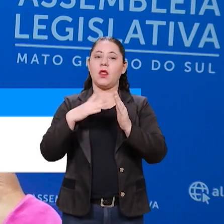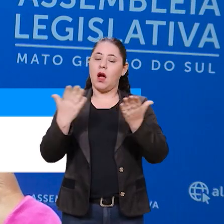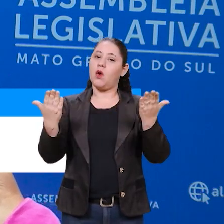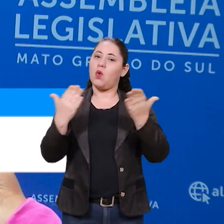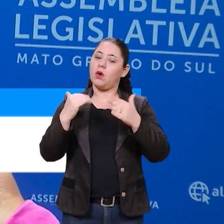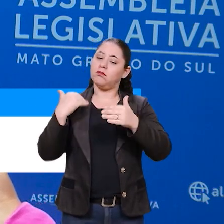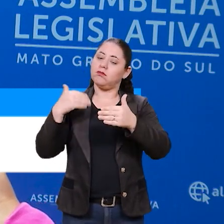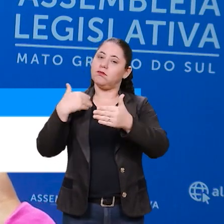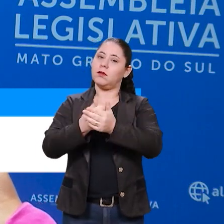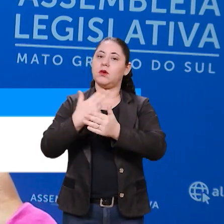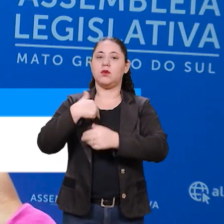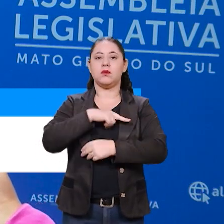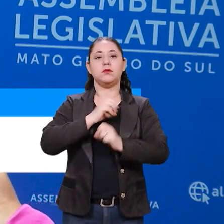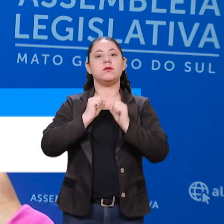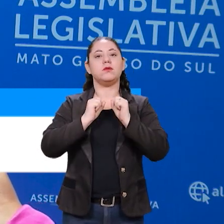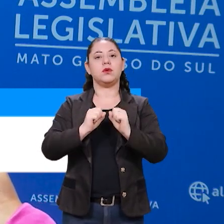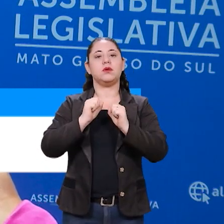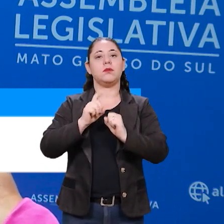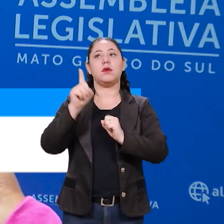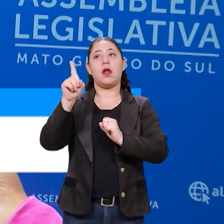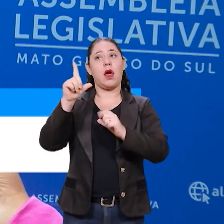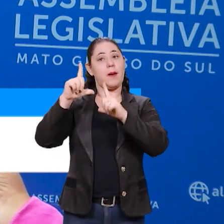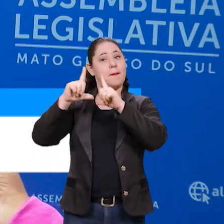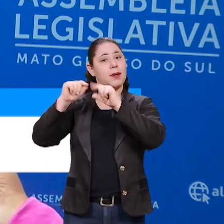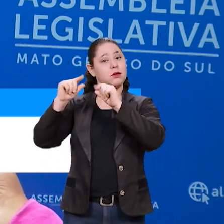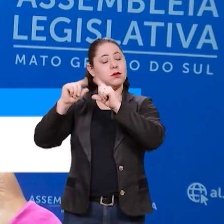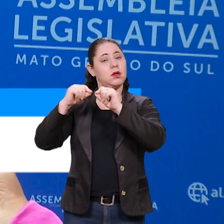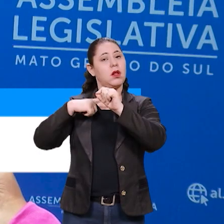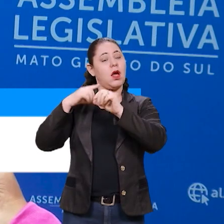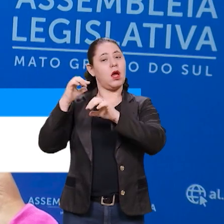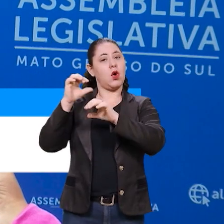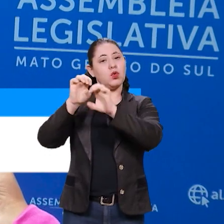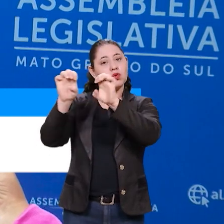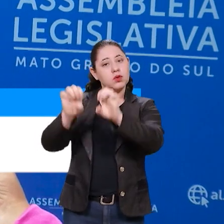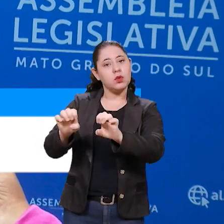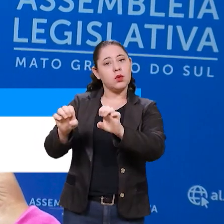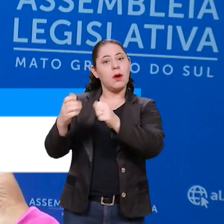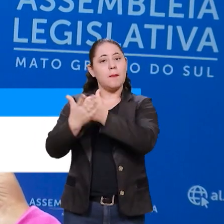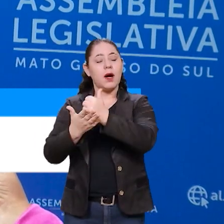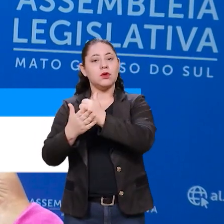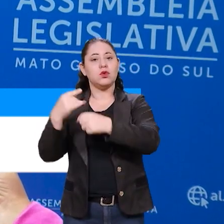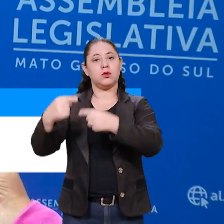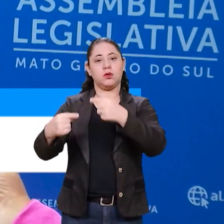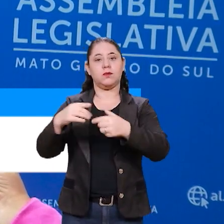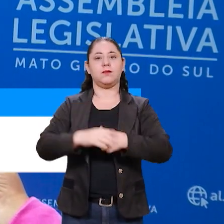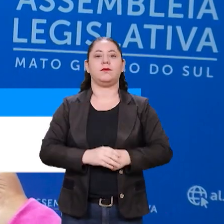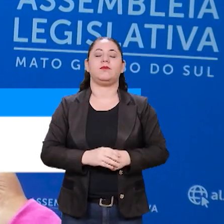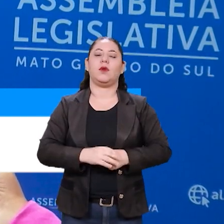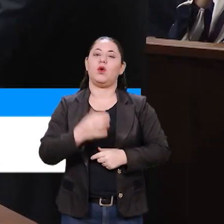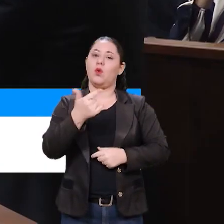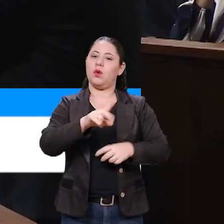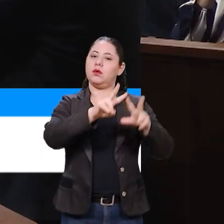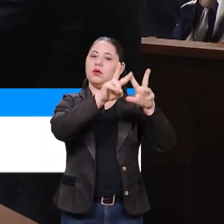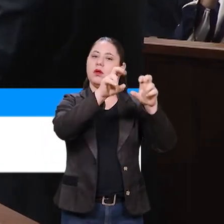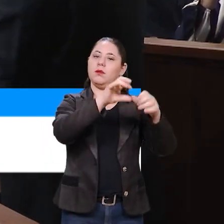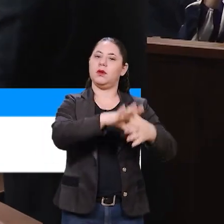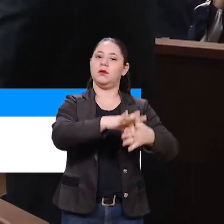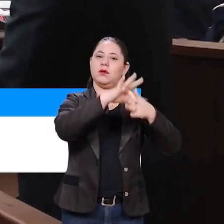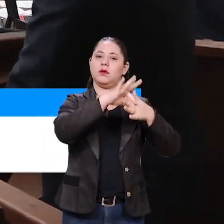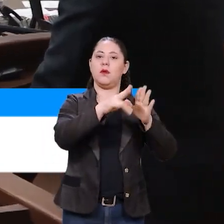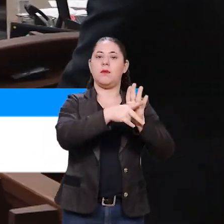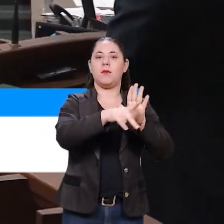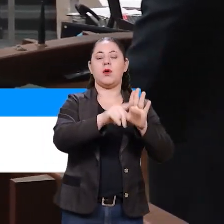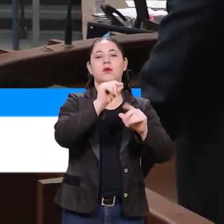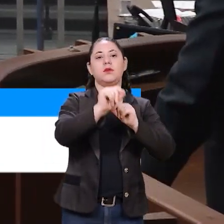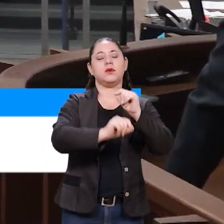se reverberando para que nós possamos, em Brasília, estarmos estruturados quanto ao debate. Outro tema que